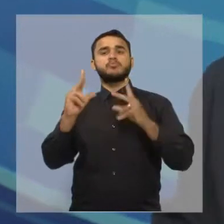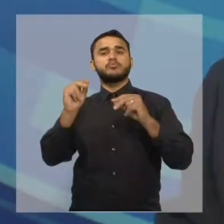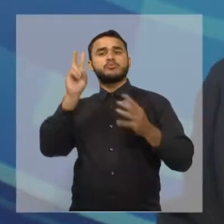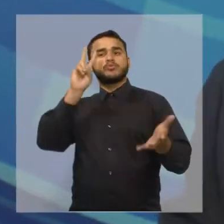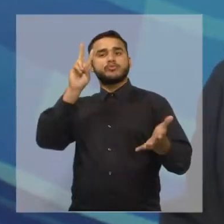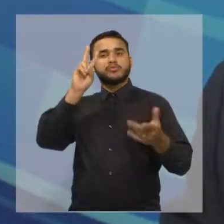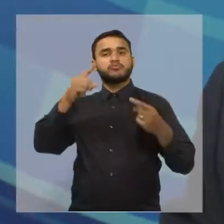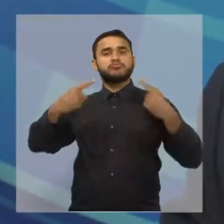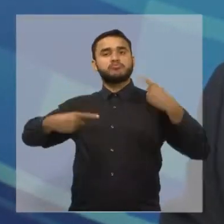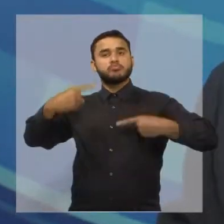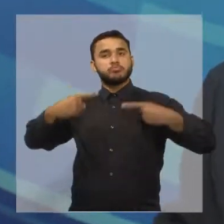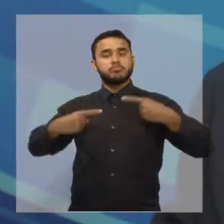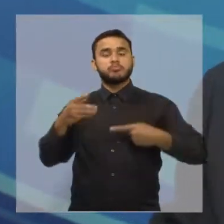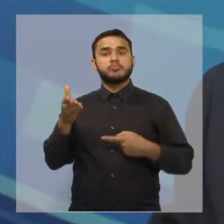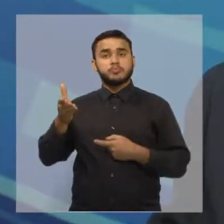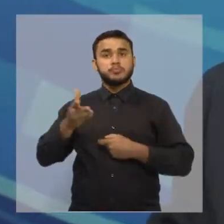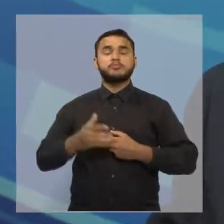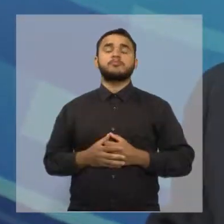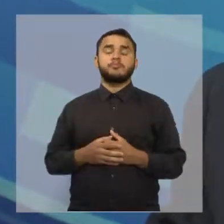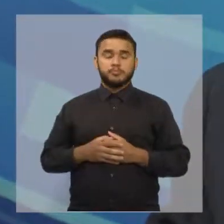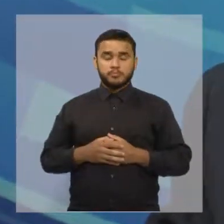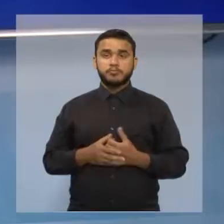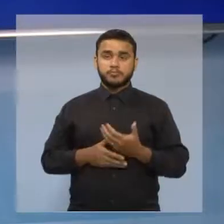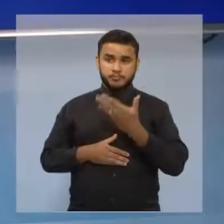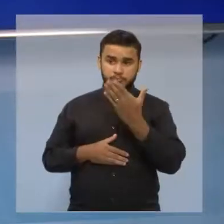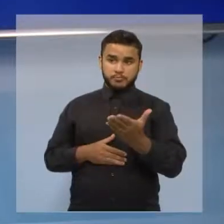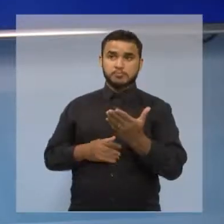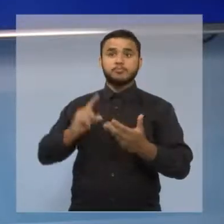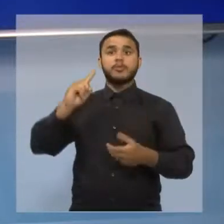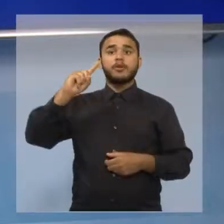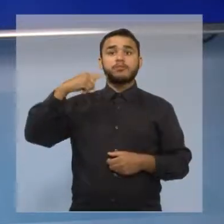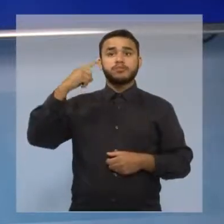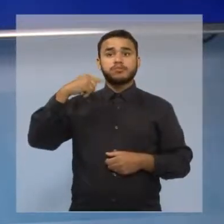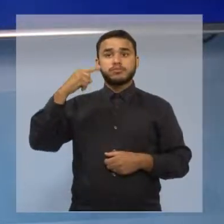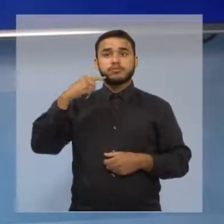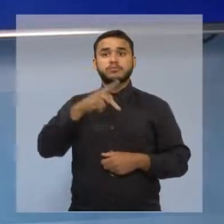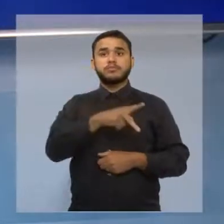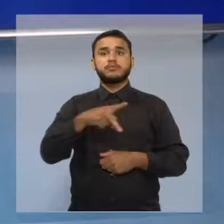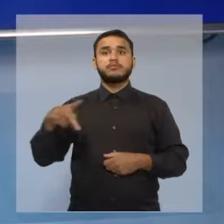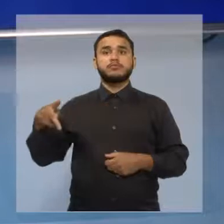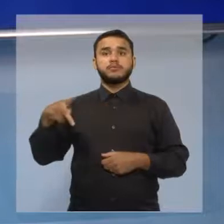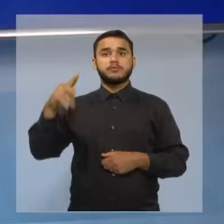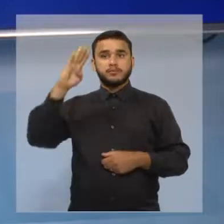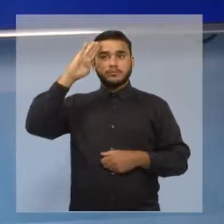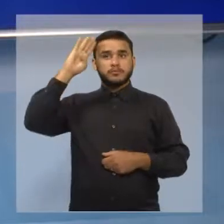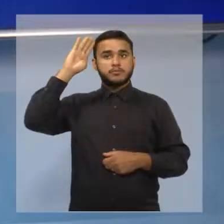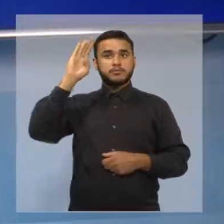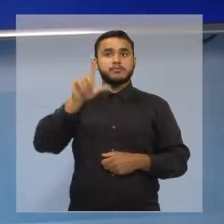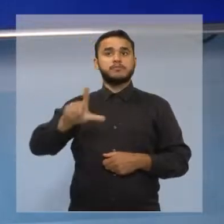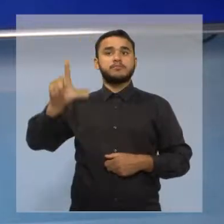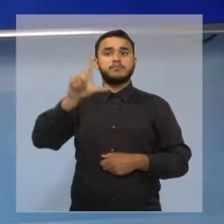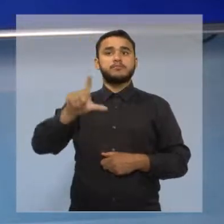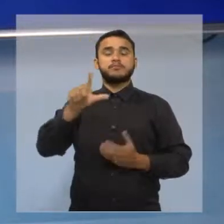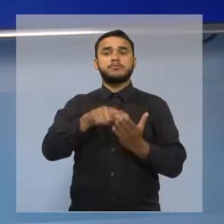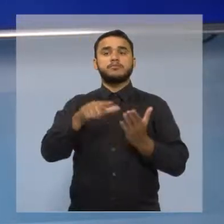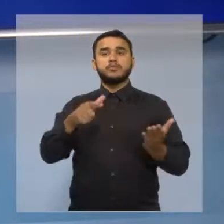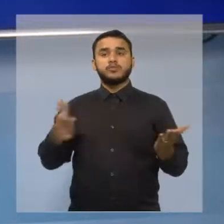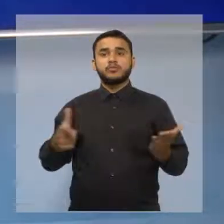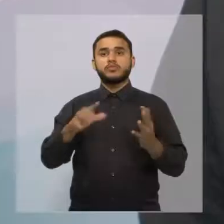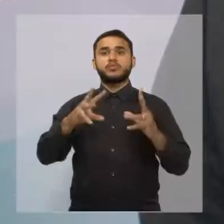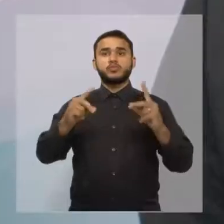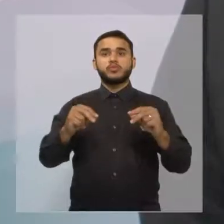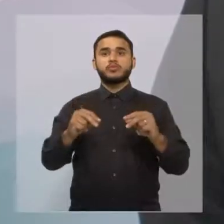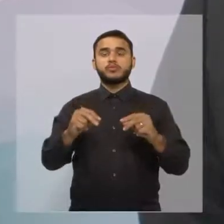Política, que semanalmente nos ajuda aqui a refletir sobre os temas, o advogado, jornalista e presidente da Academia Cearense de Literatura